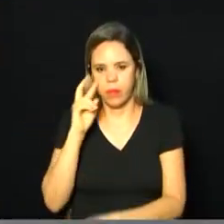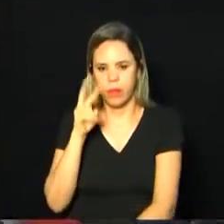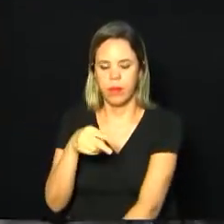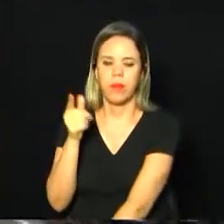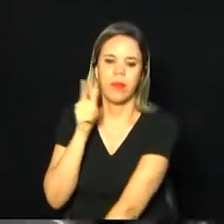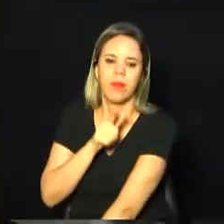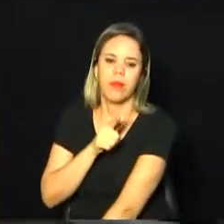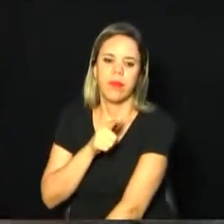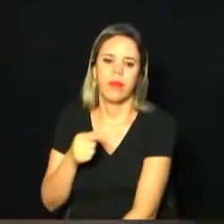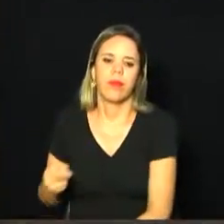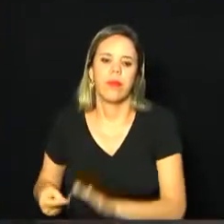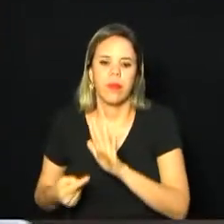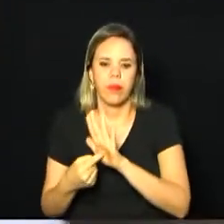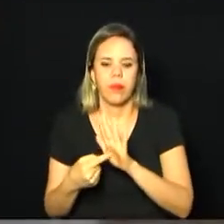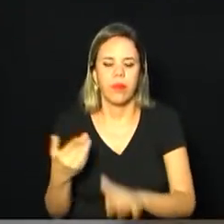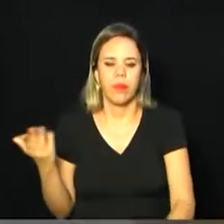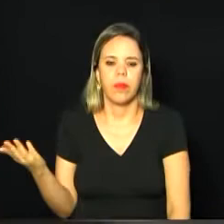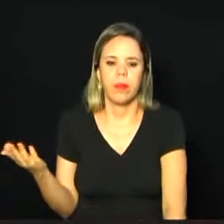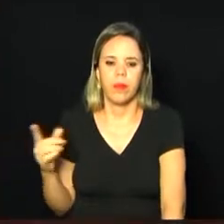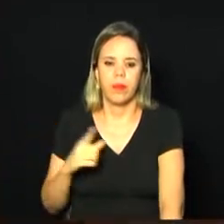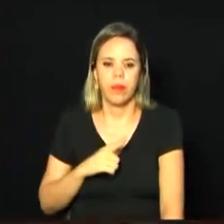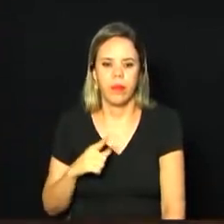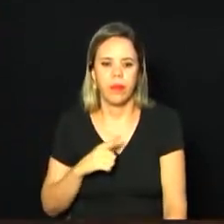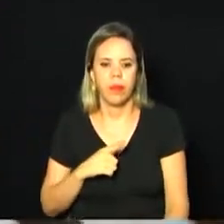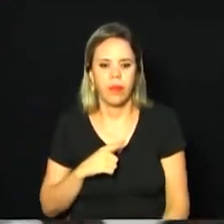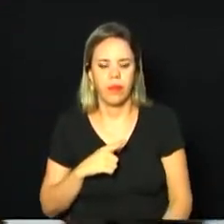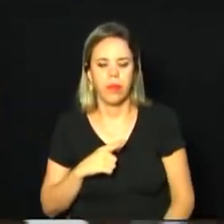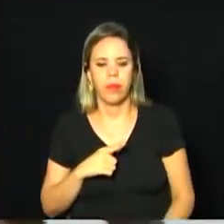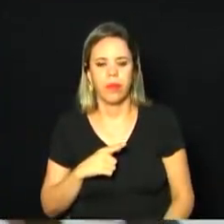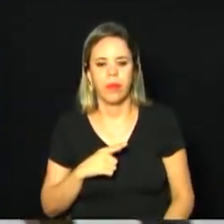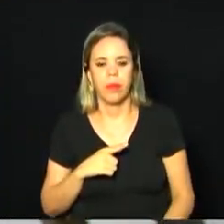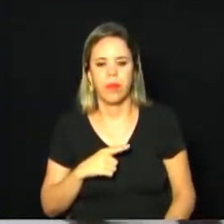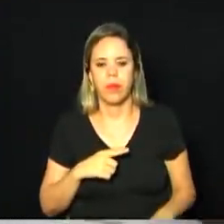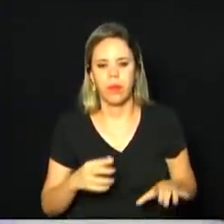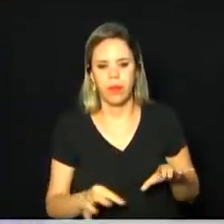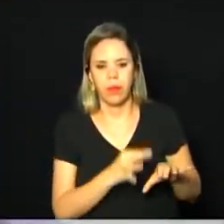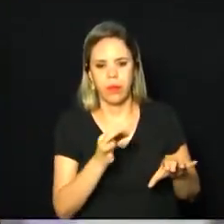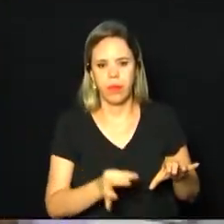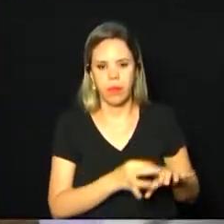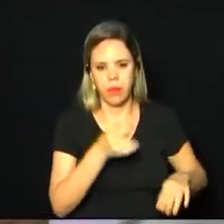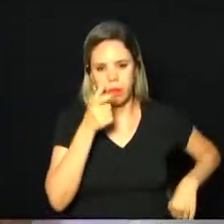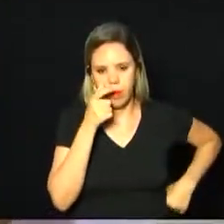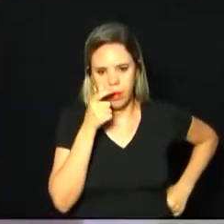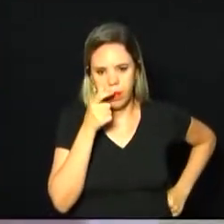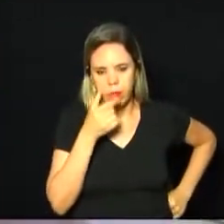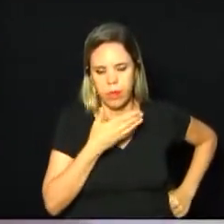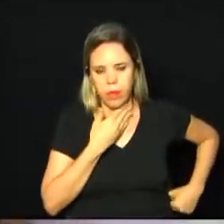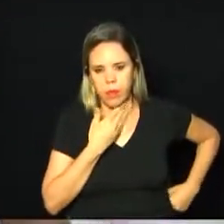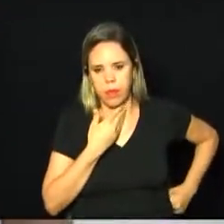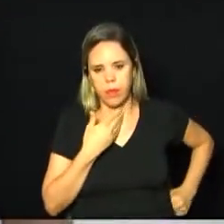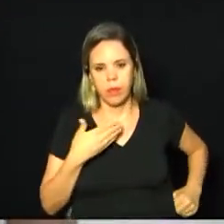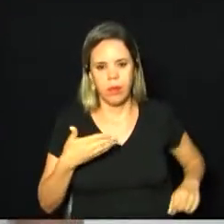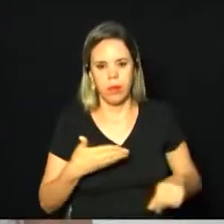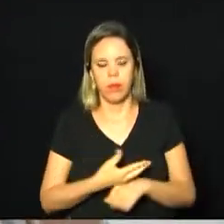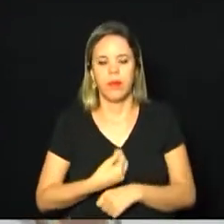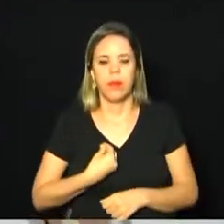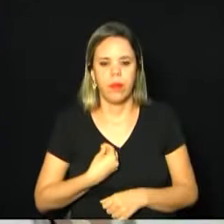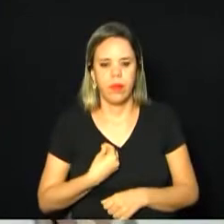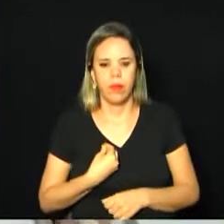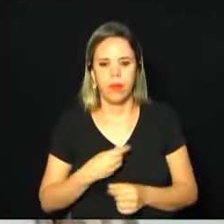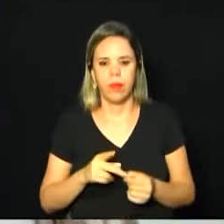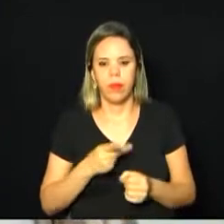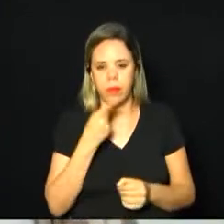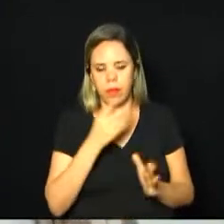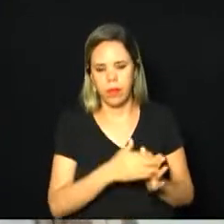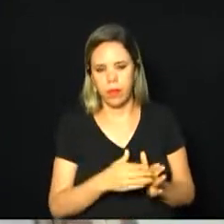ver se a gente consegue mostrar aqui Rafa temos uma máquina de costura Porque pelo que a gente conversava aqui momentos antes de entrar ao vivo a gente